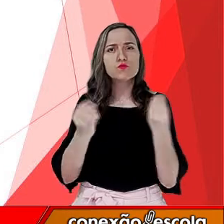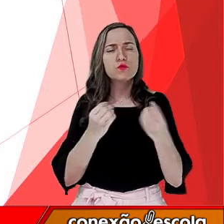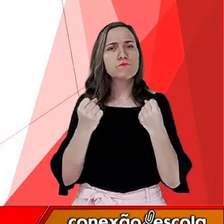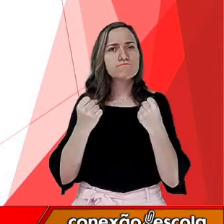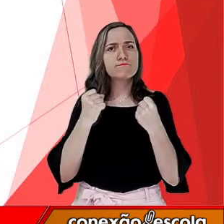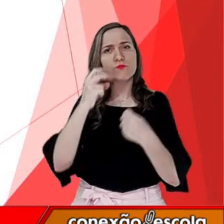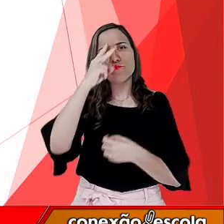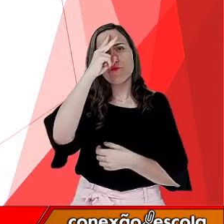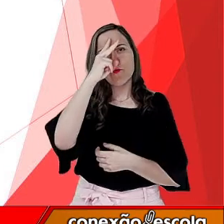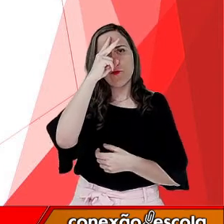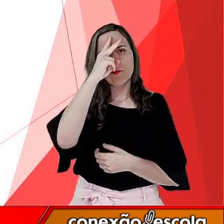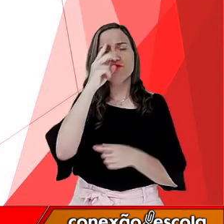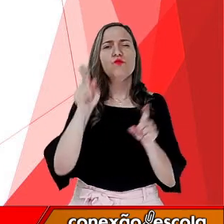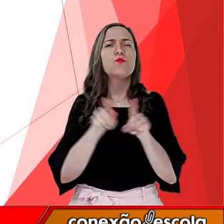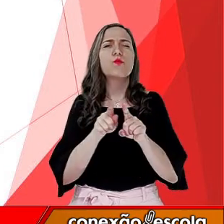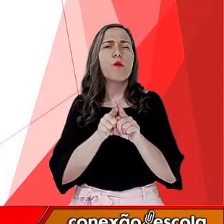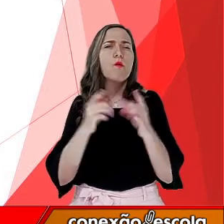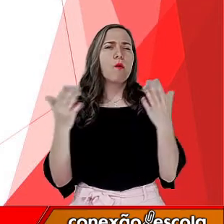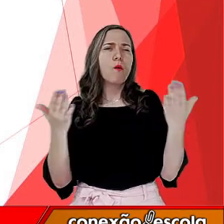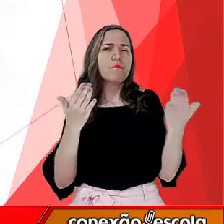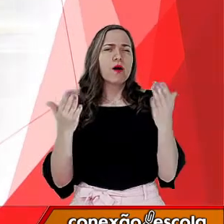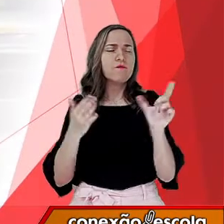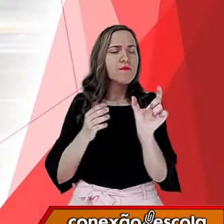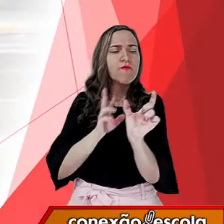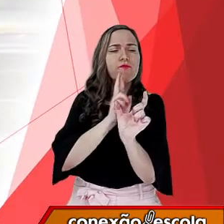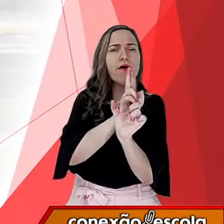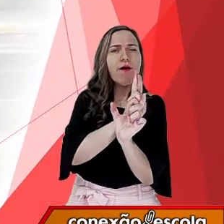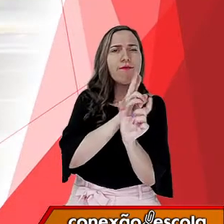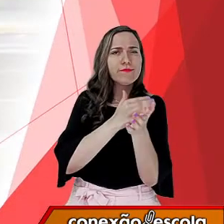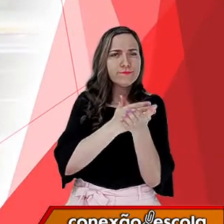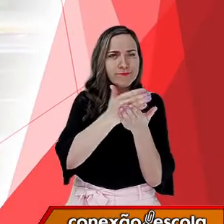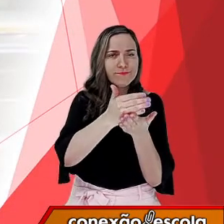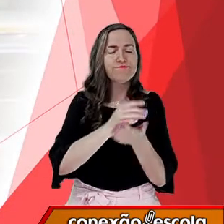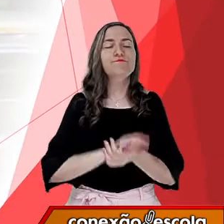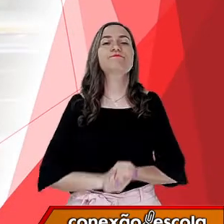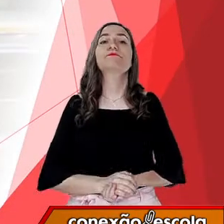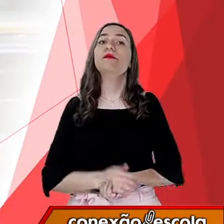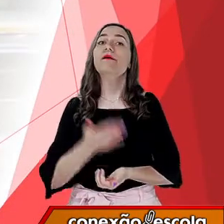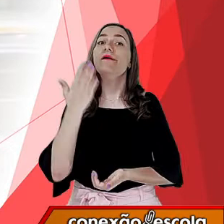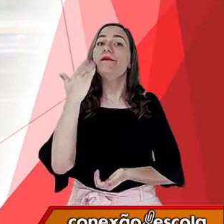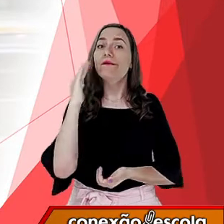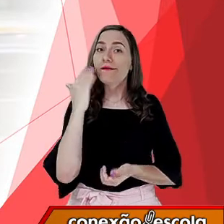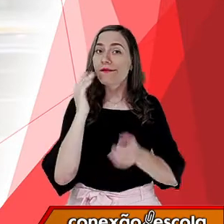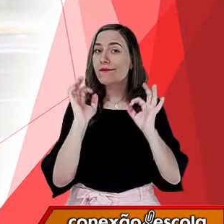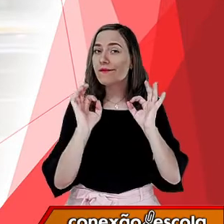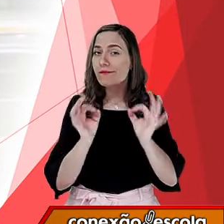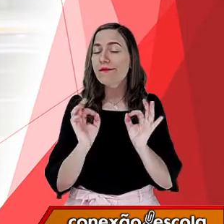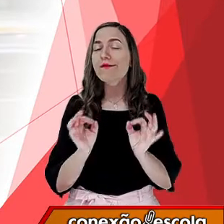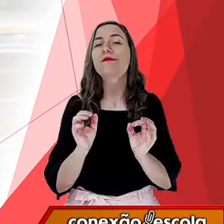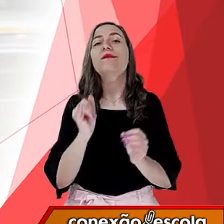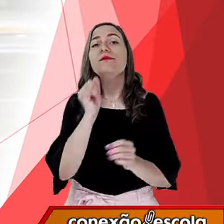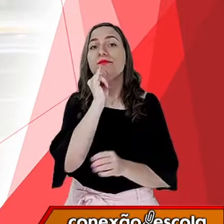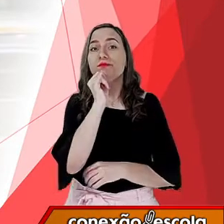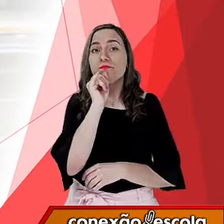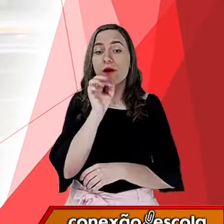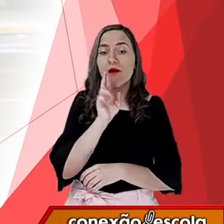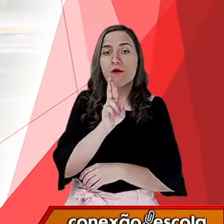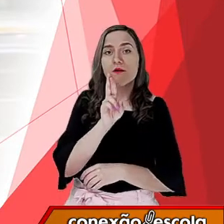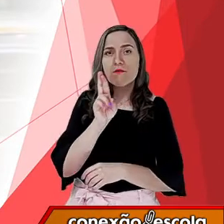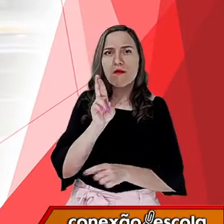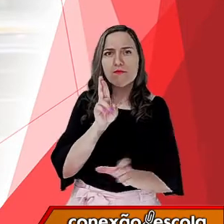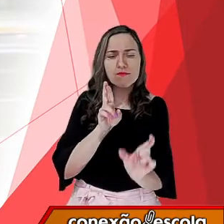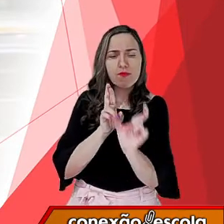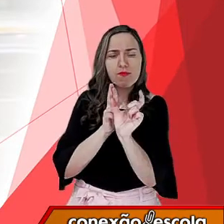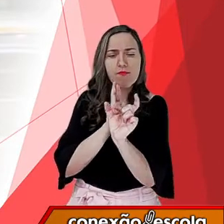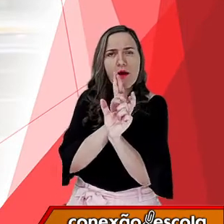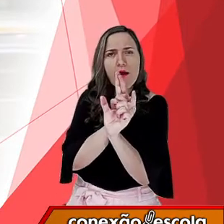R inicial. Ah, entendi! Então, quando colocamos o RR no meio